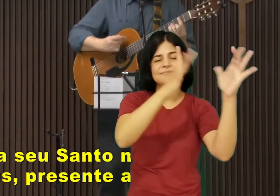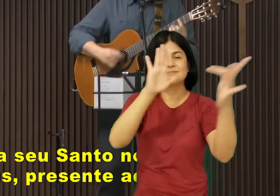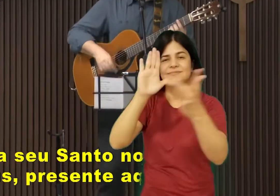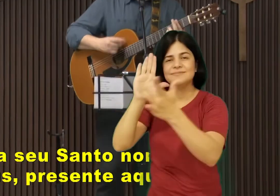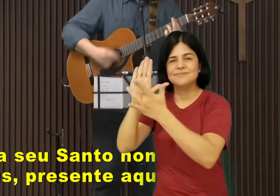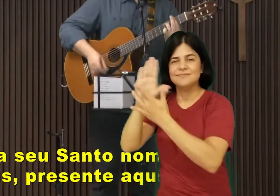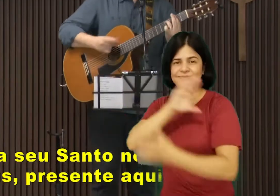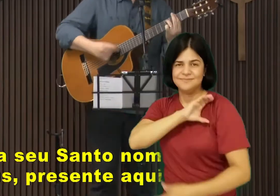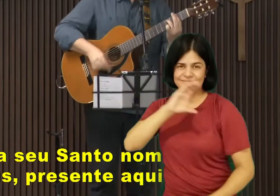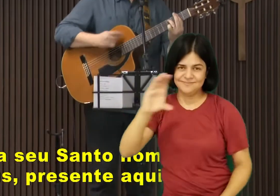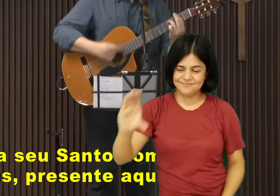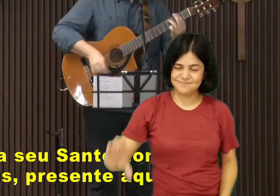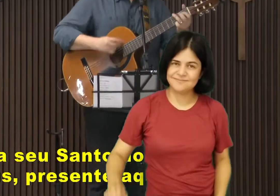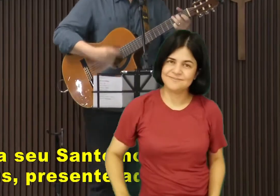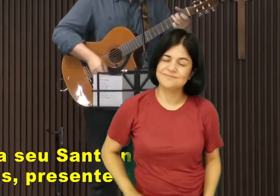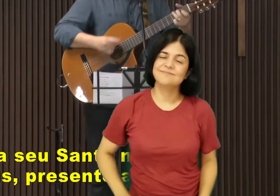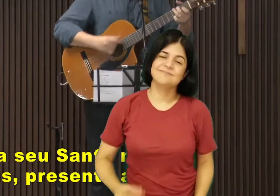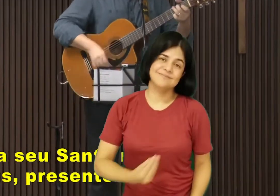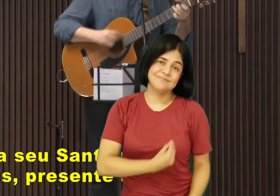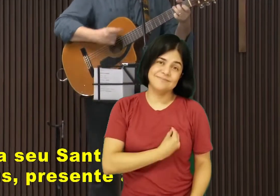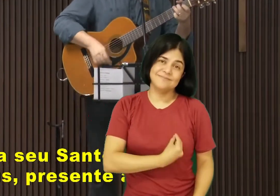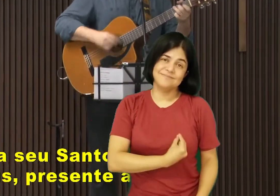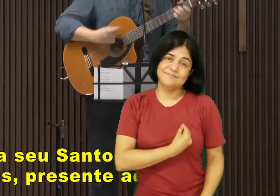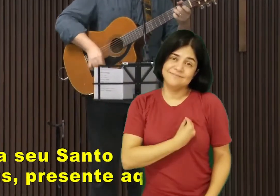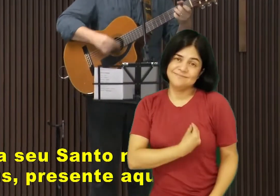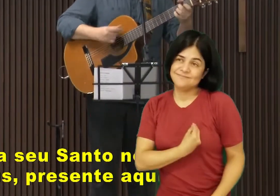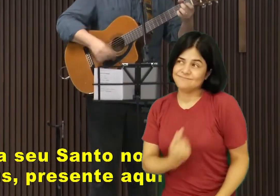Cristo Jesus, presente